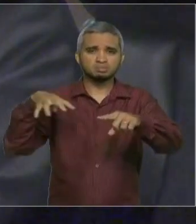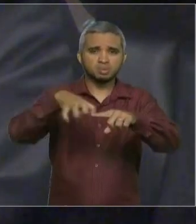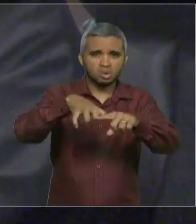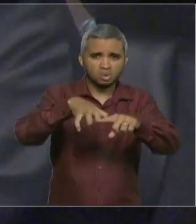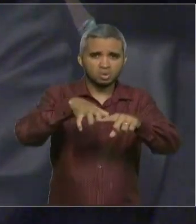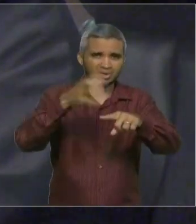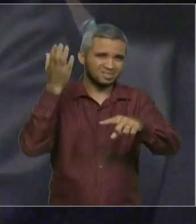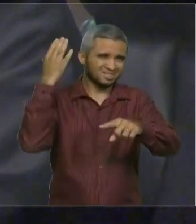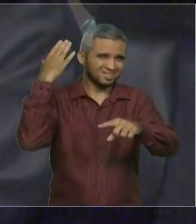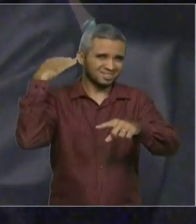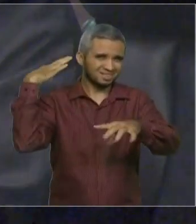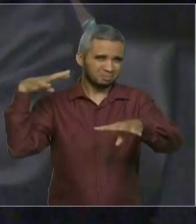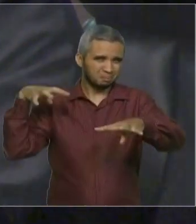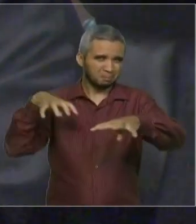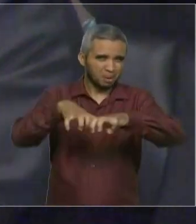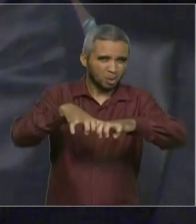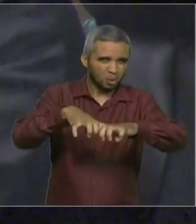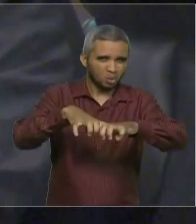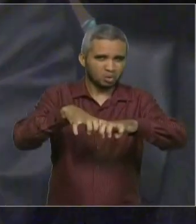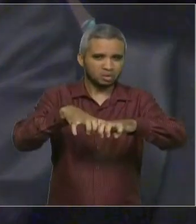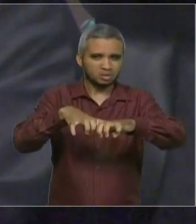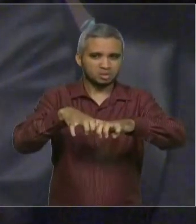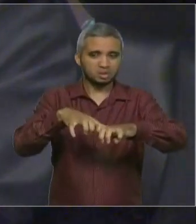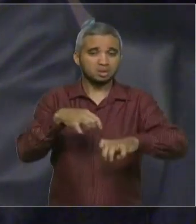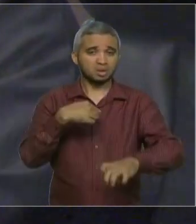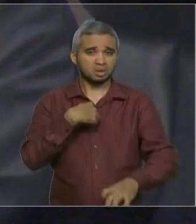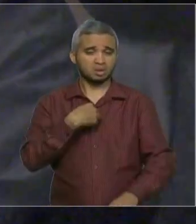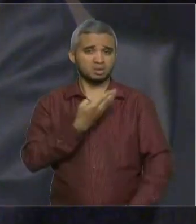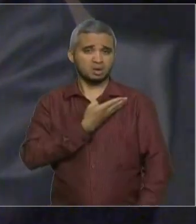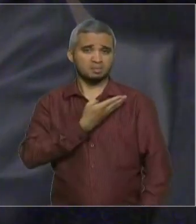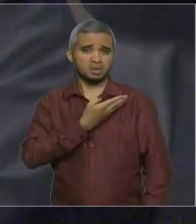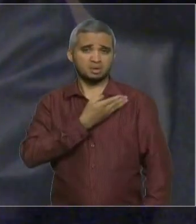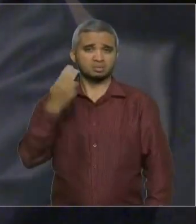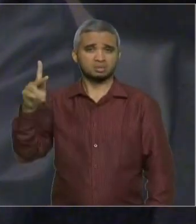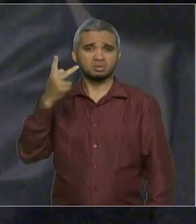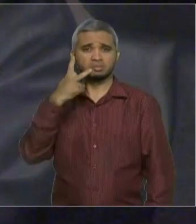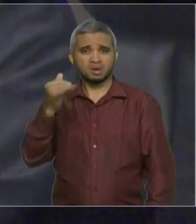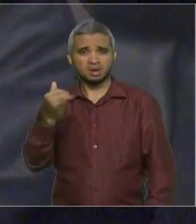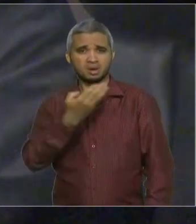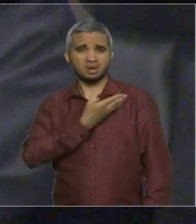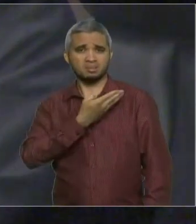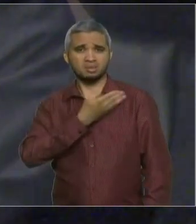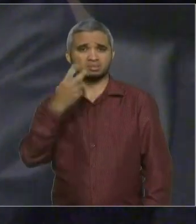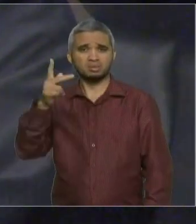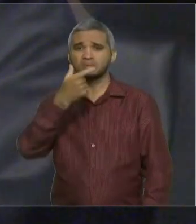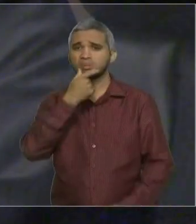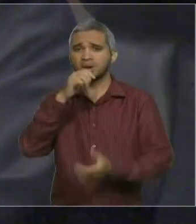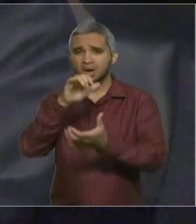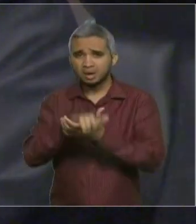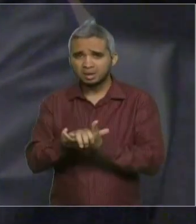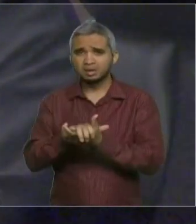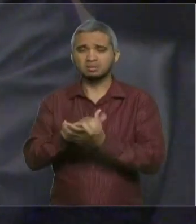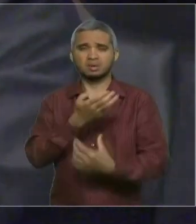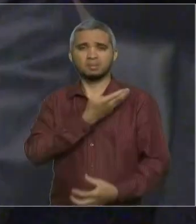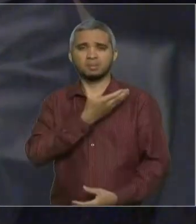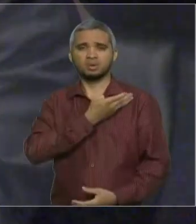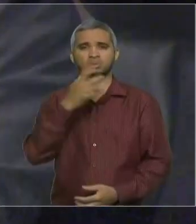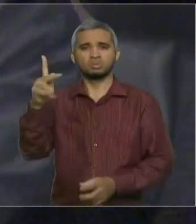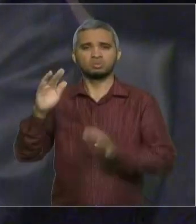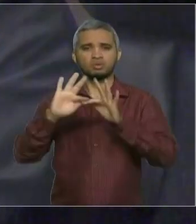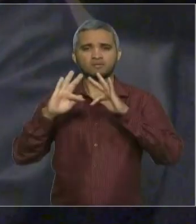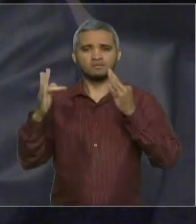deputada, eu, como seu amigo, amigo do seu pai, do seu marido, da sua família, achei que